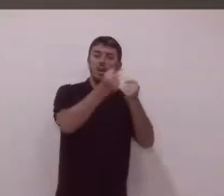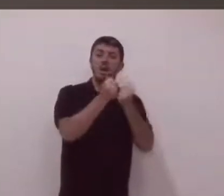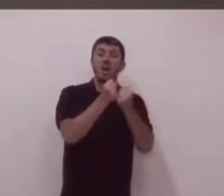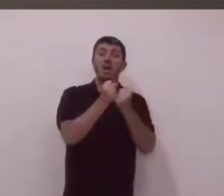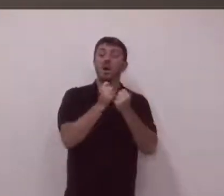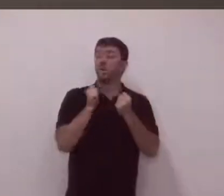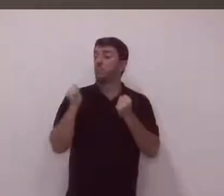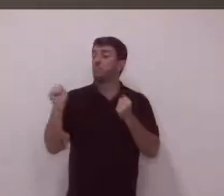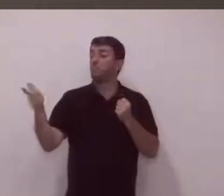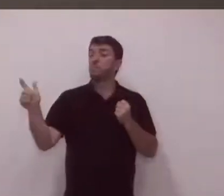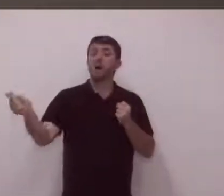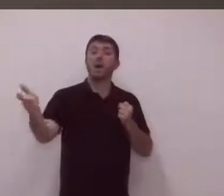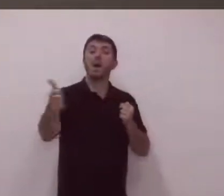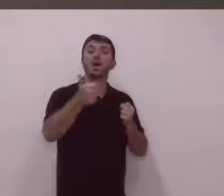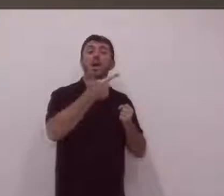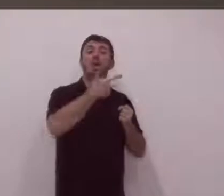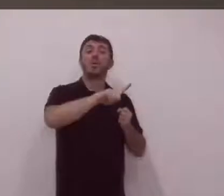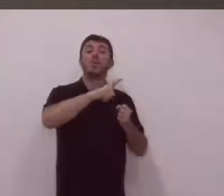mas não foi